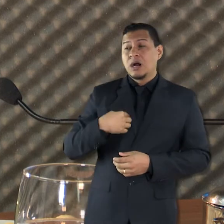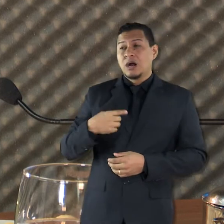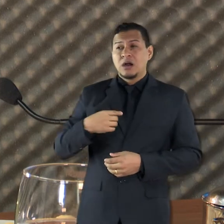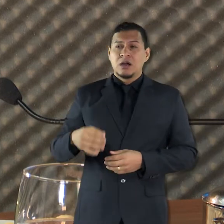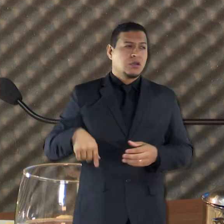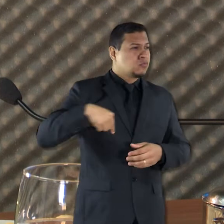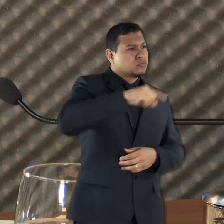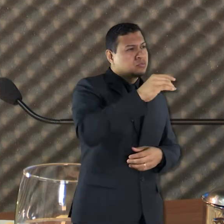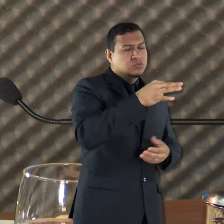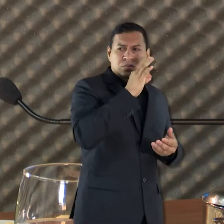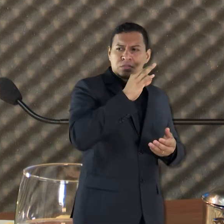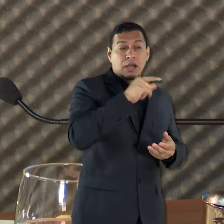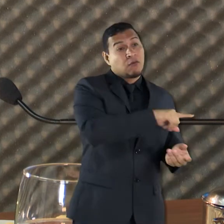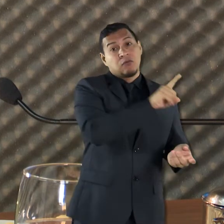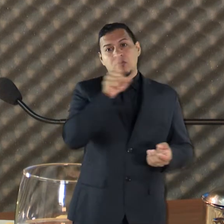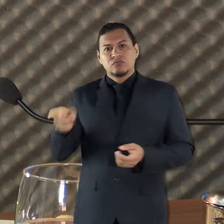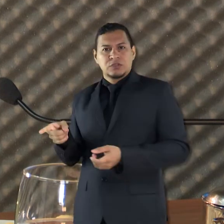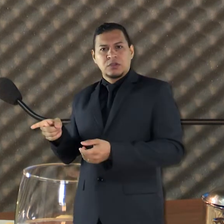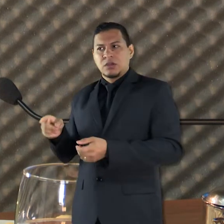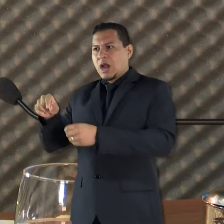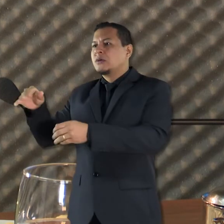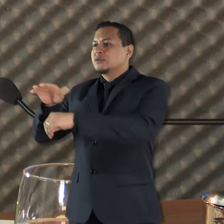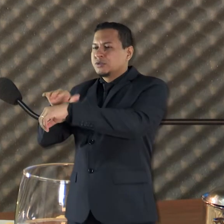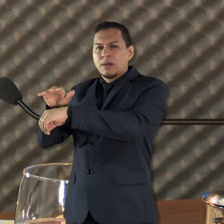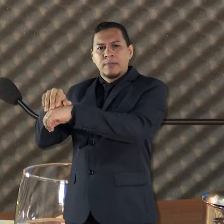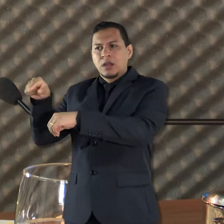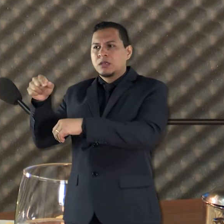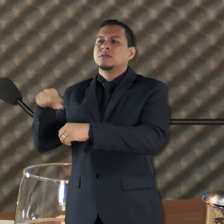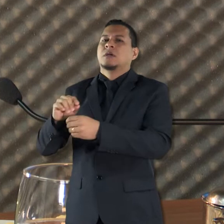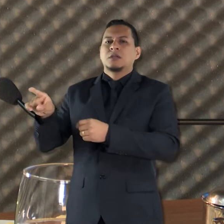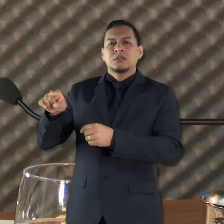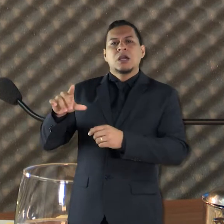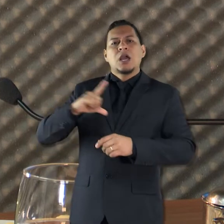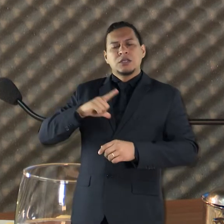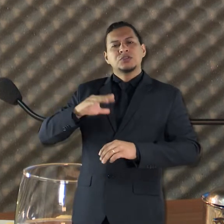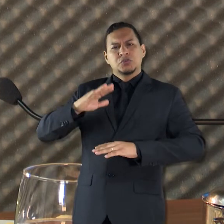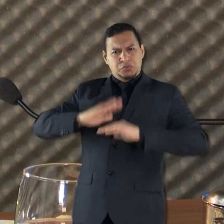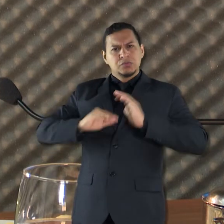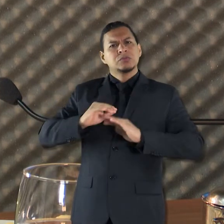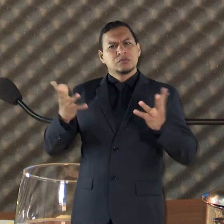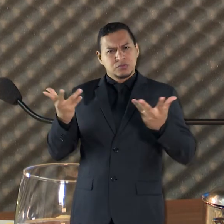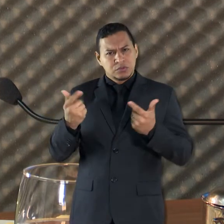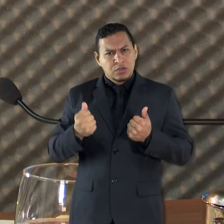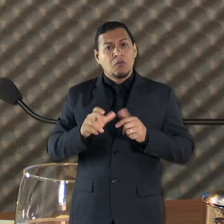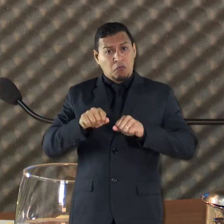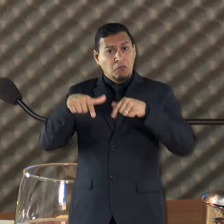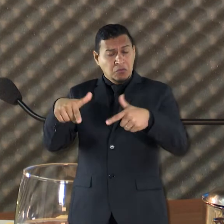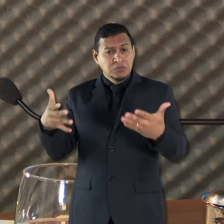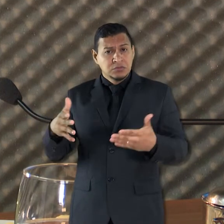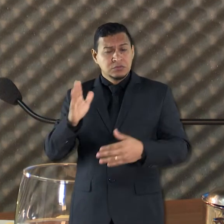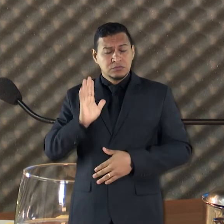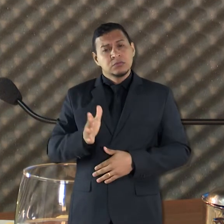Ai, gente, não- chamei para tomar café com a gente, ela era massoterapeuta e ele era operador de máquina pesada. Olha